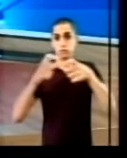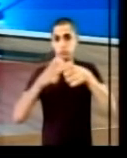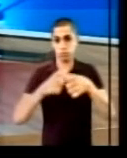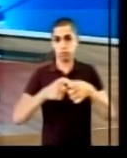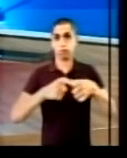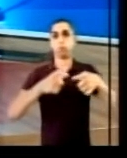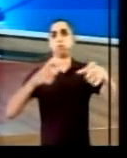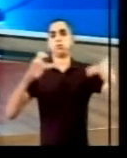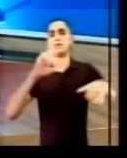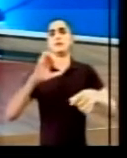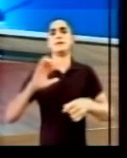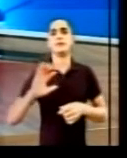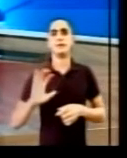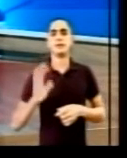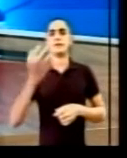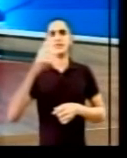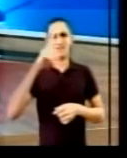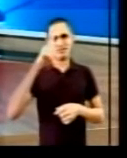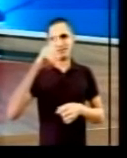óbito na semana